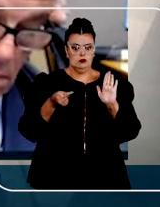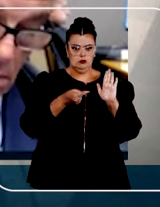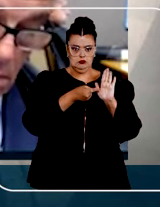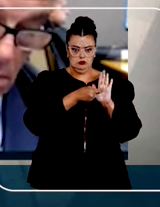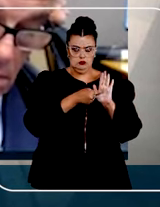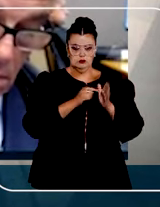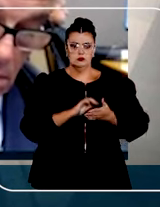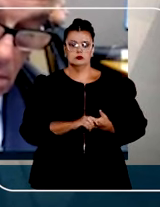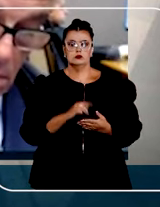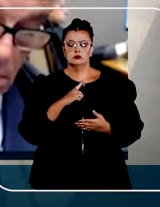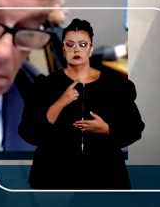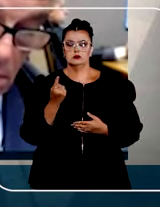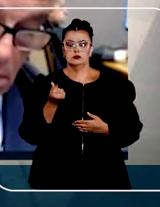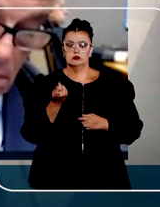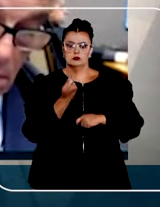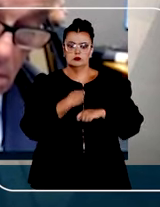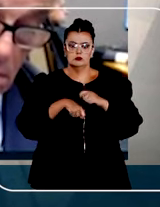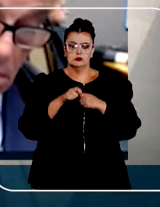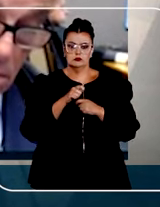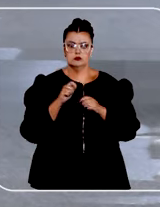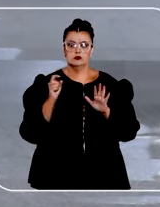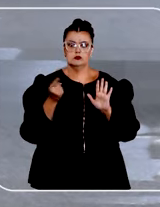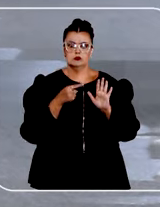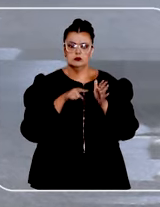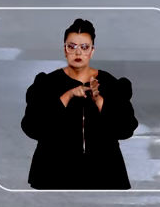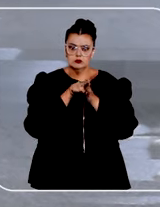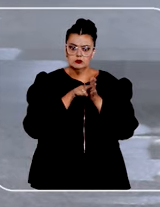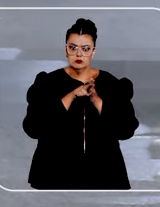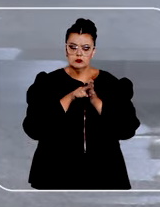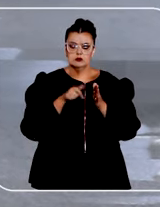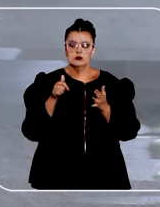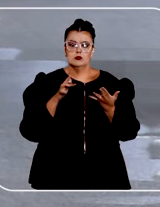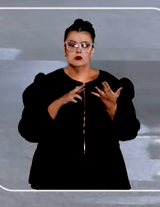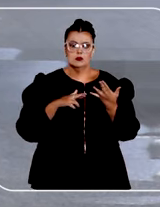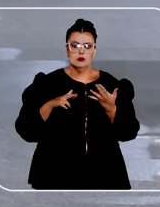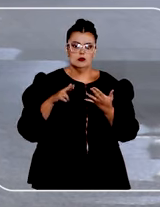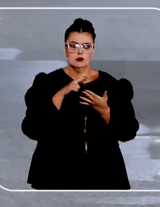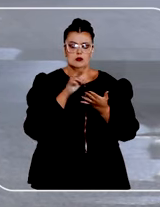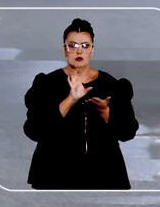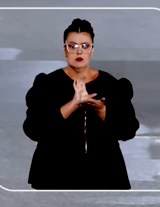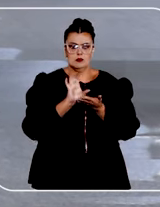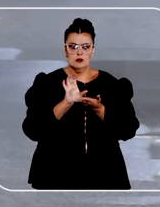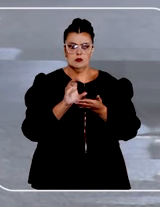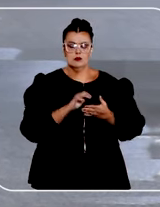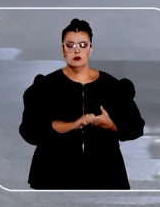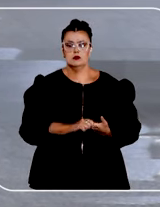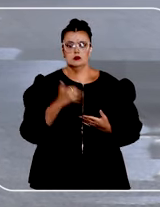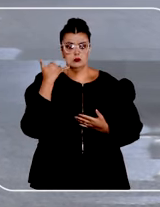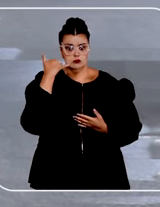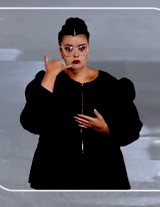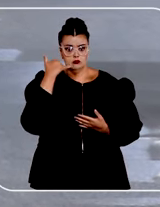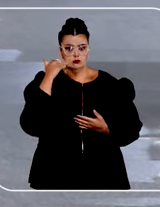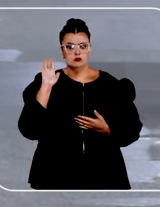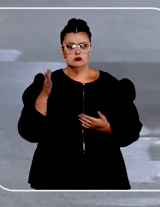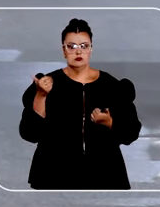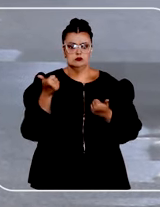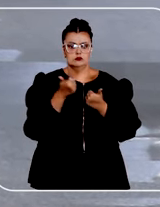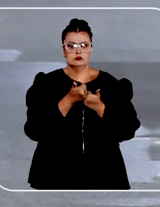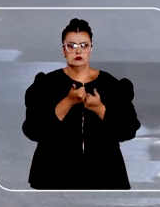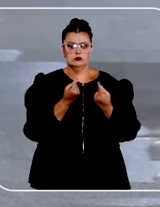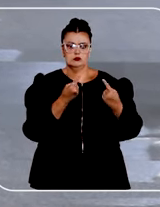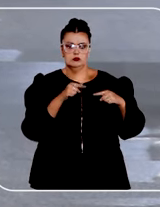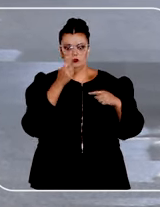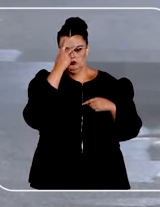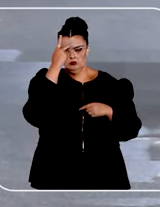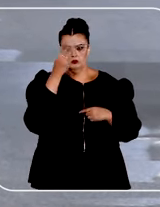denúncia com indicação do valor pretendido o caso analisado foi o recurso de uma empresa de telefonia assistente da acusação na ação